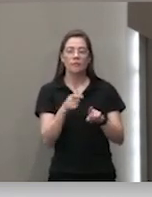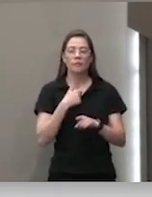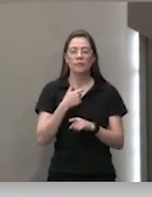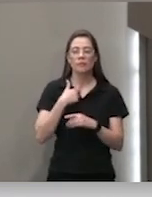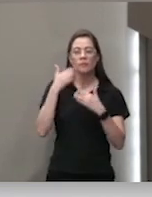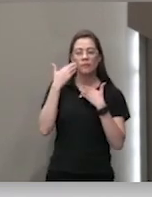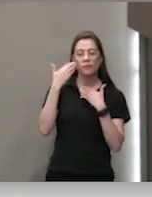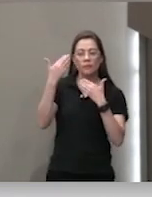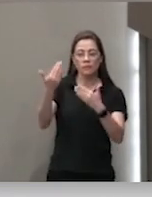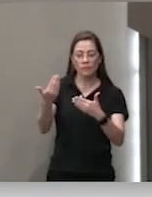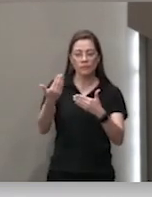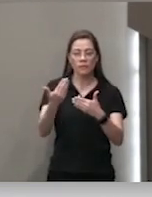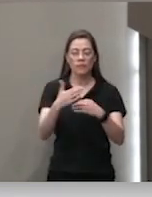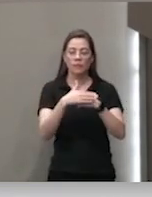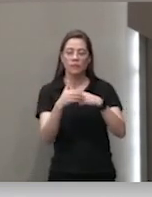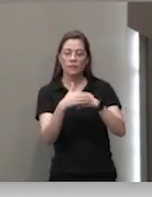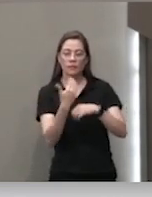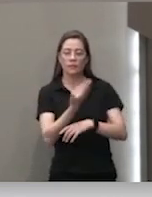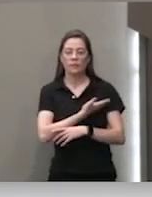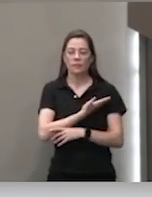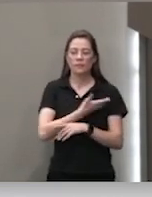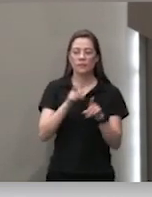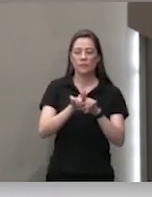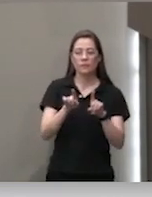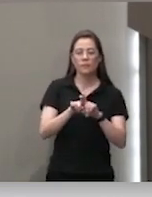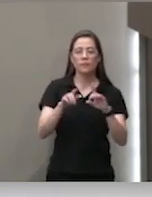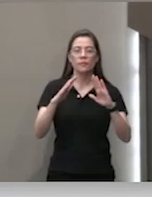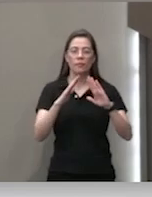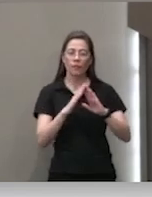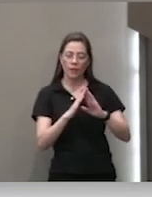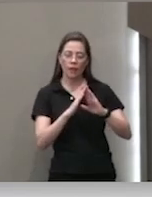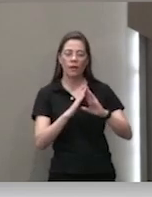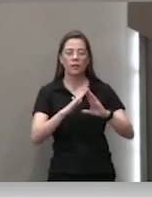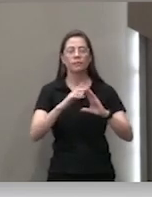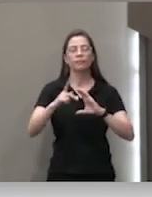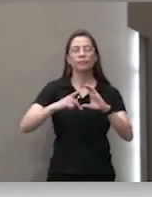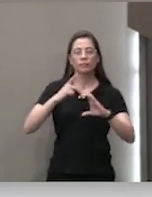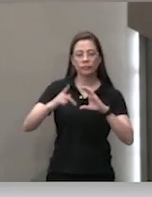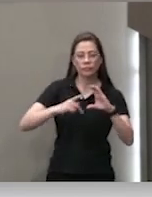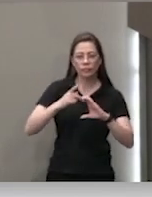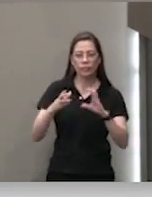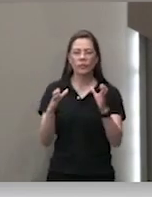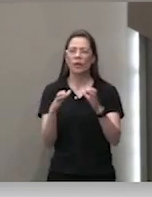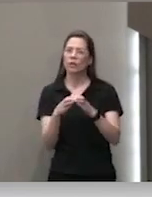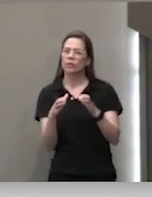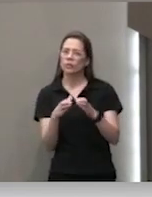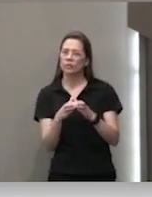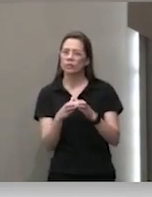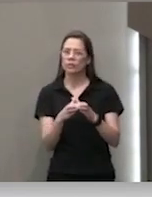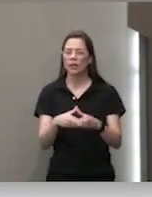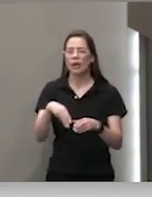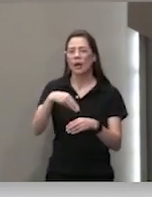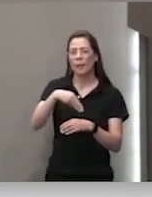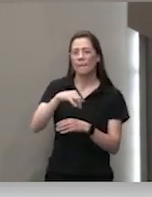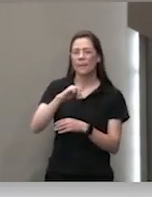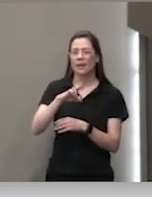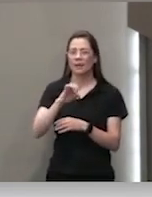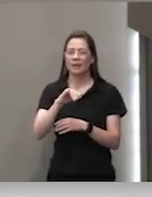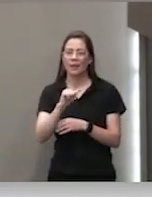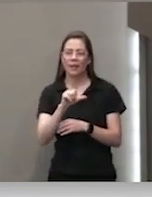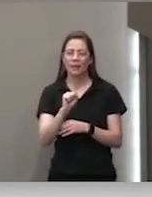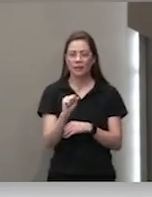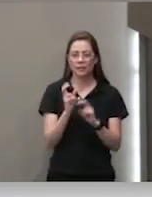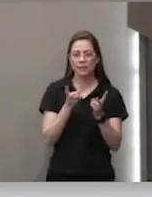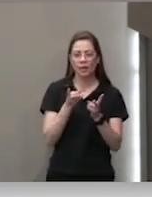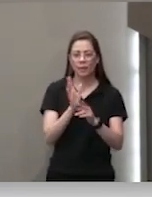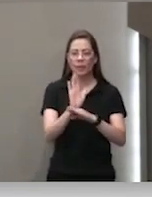esse agradecimento aos queridos amigos também da Casa Legislativa, a turma do TI, a Imiqueia, sempre nos auxiliando,